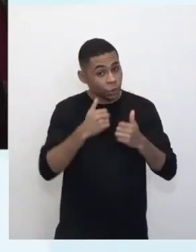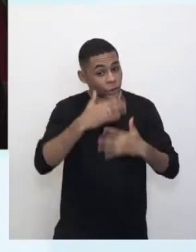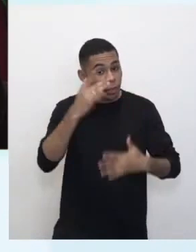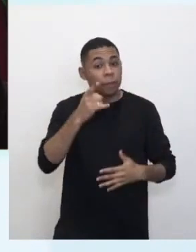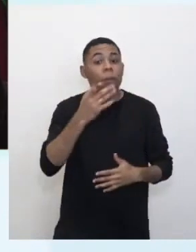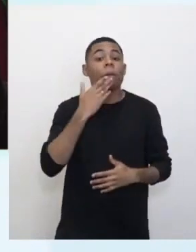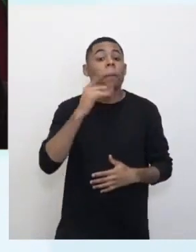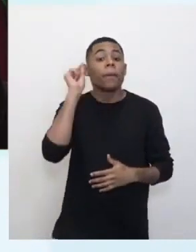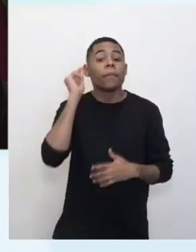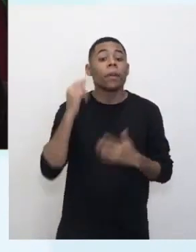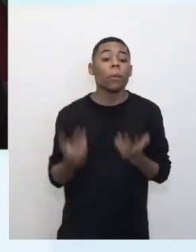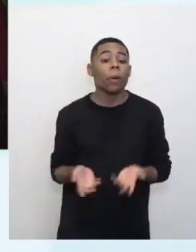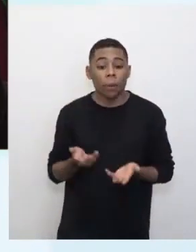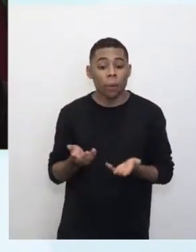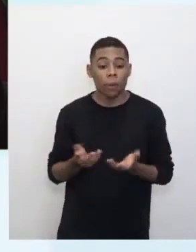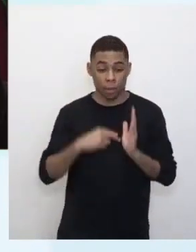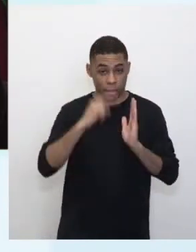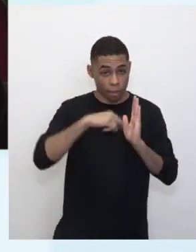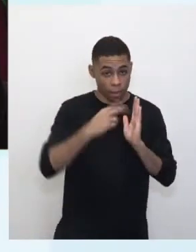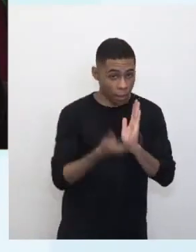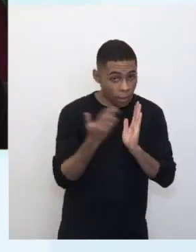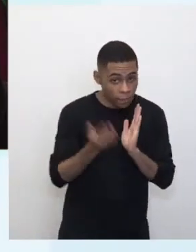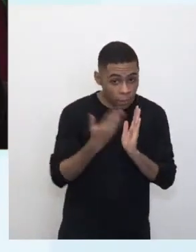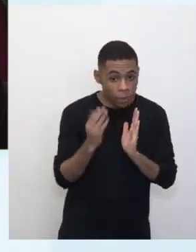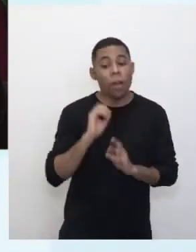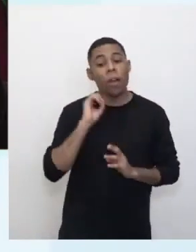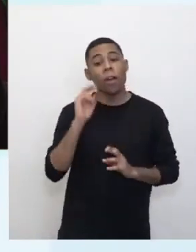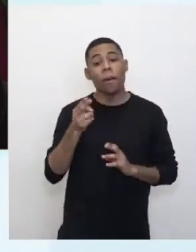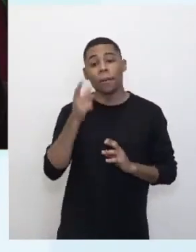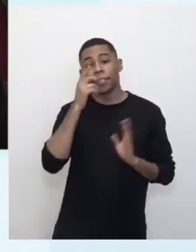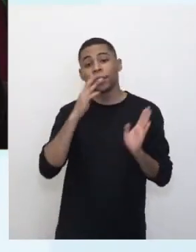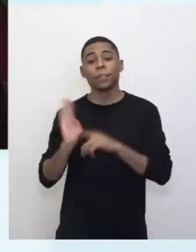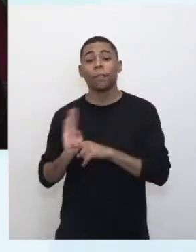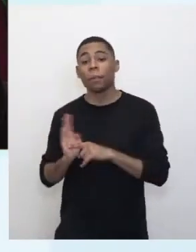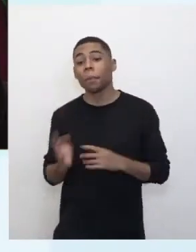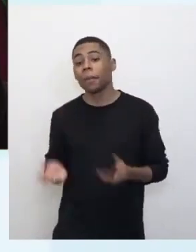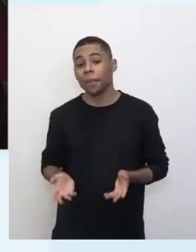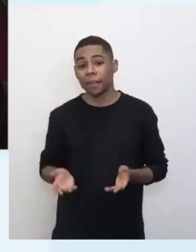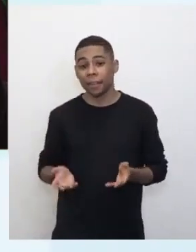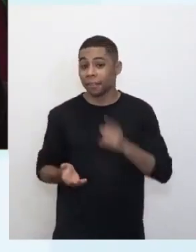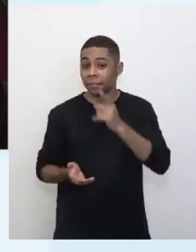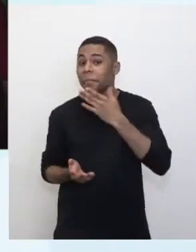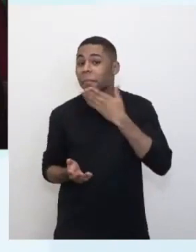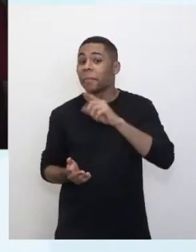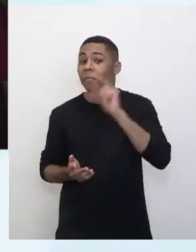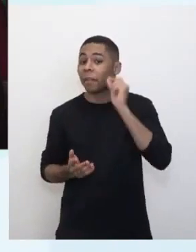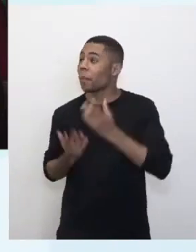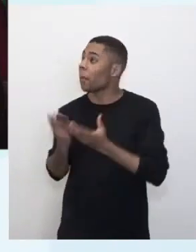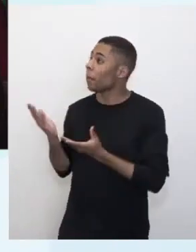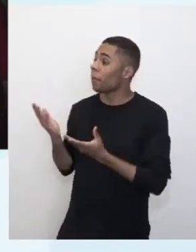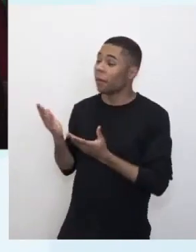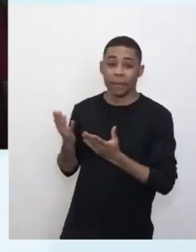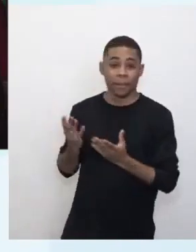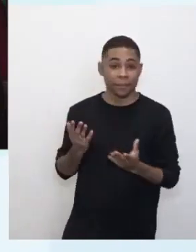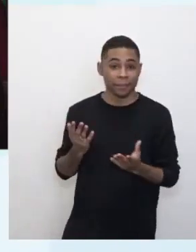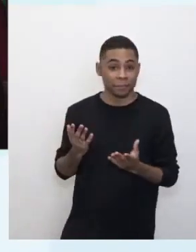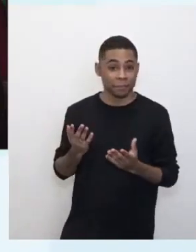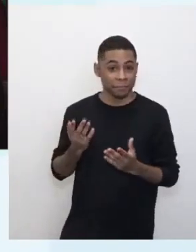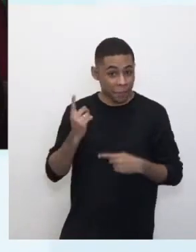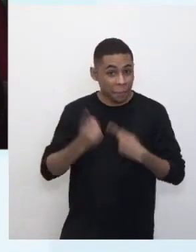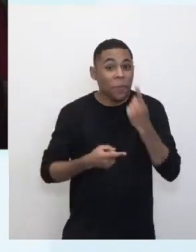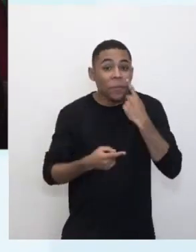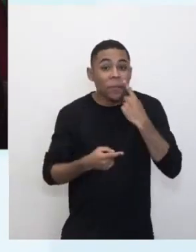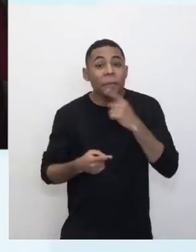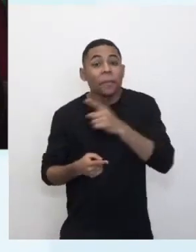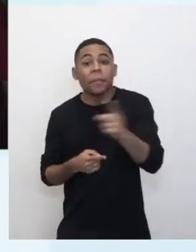preferem. Reading the book or watching the movie. E o Ed vai falando aqui para mim, a gente vai ver qual escolha está ganhando.